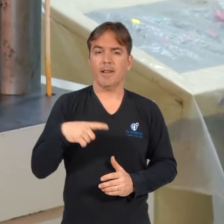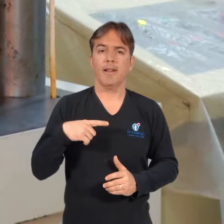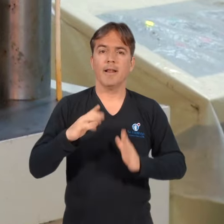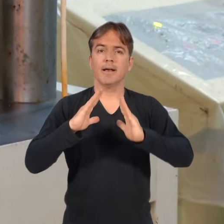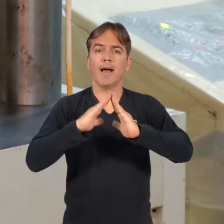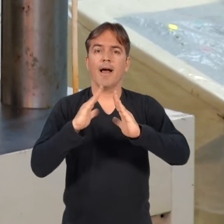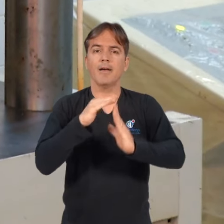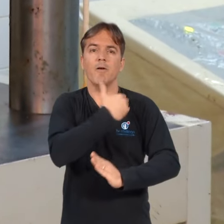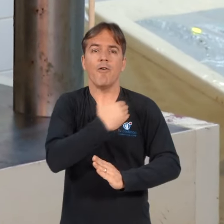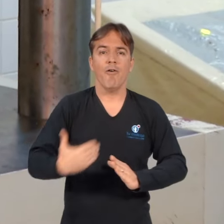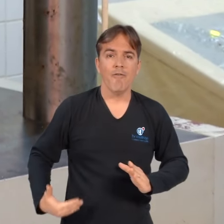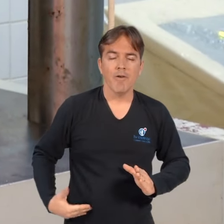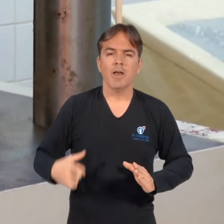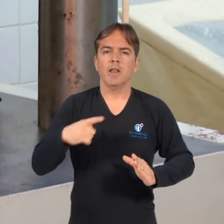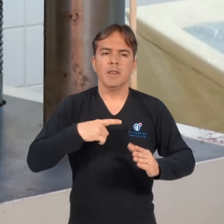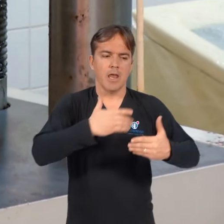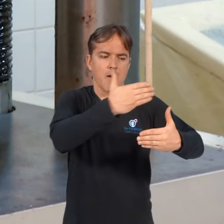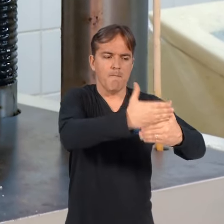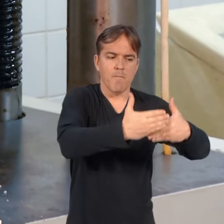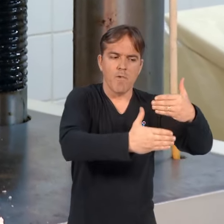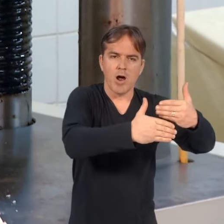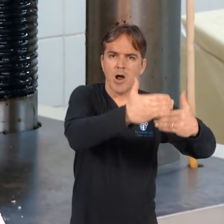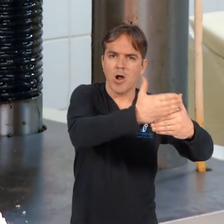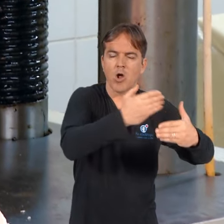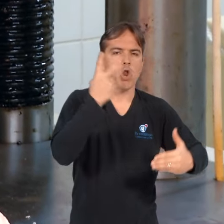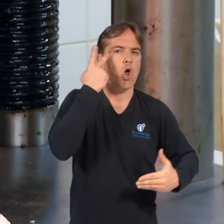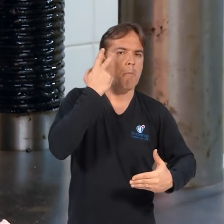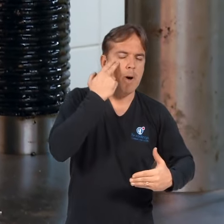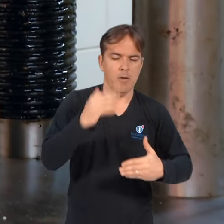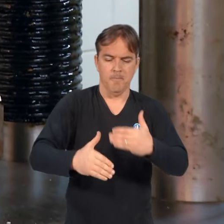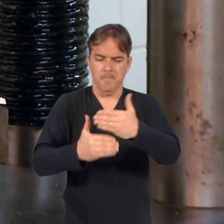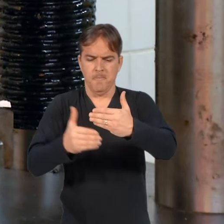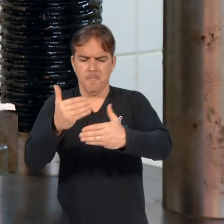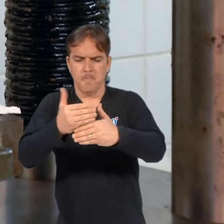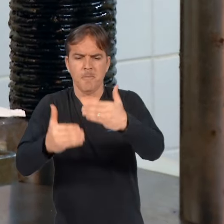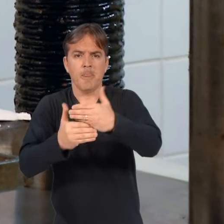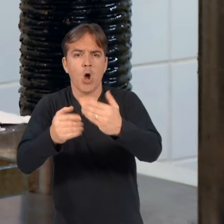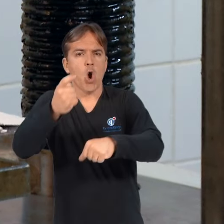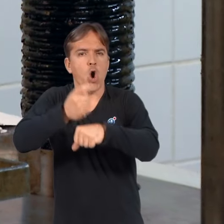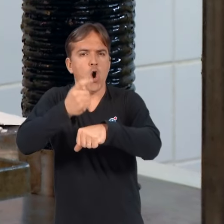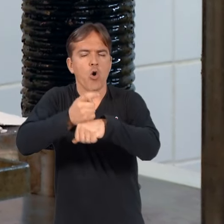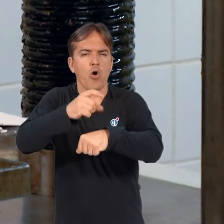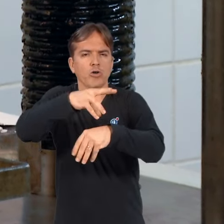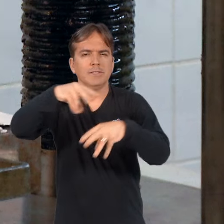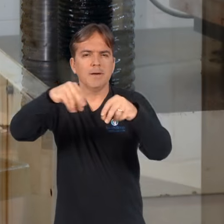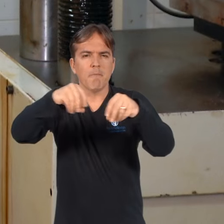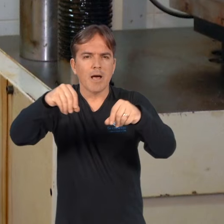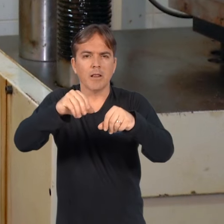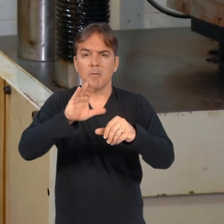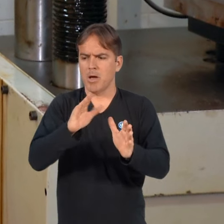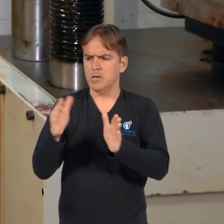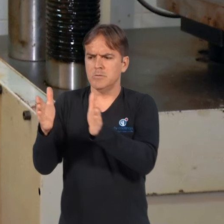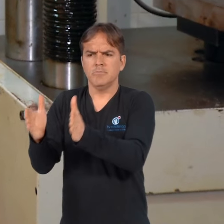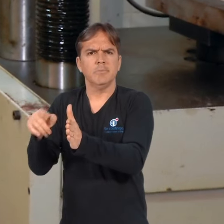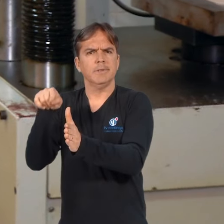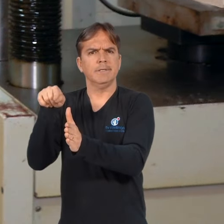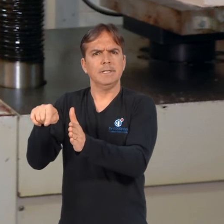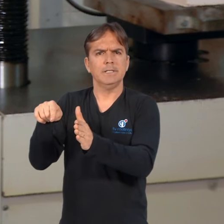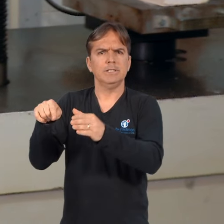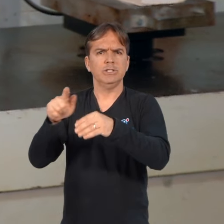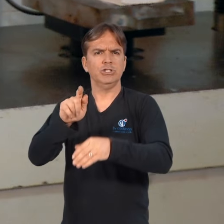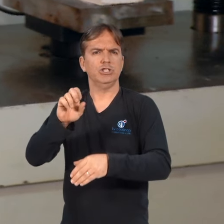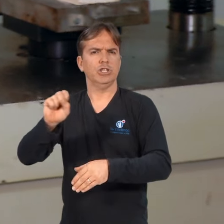utilizado em estruturas de concreto, bloco de concreto ou sistemas convencionais, e o gesso não tem entrado nesses processos. E aí é uma oportunidade